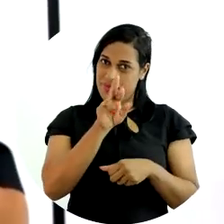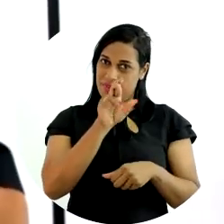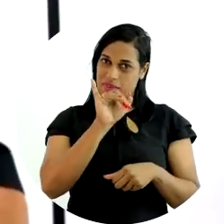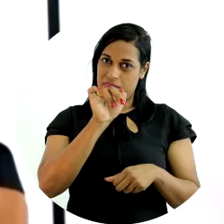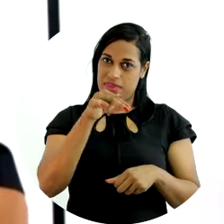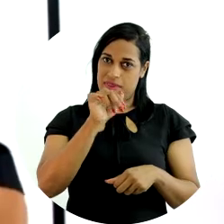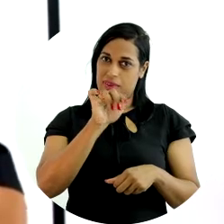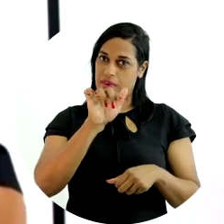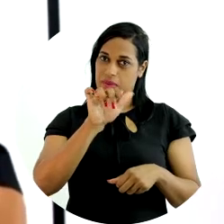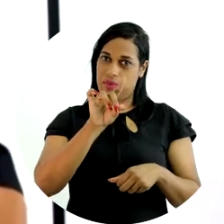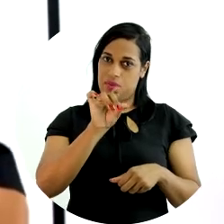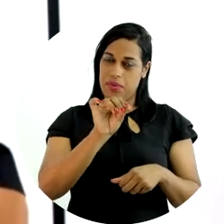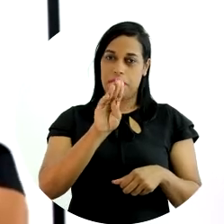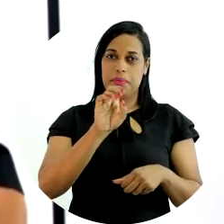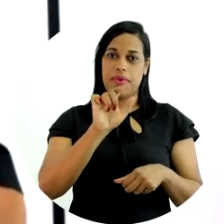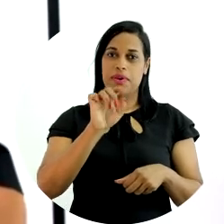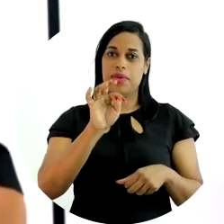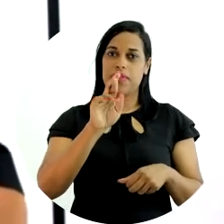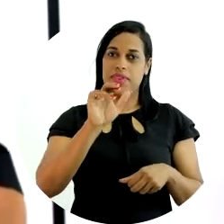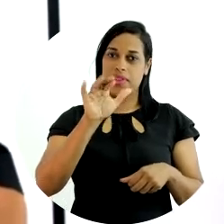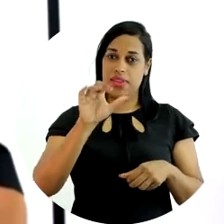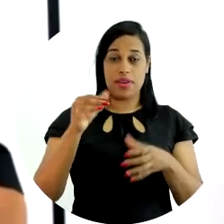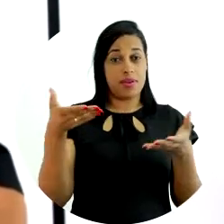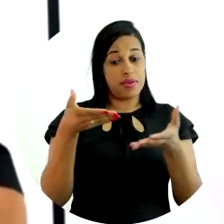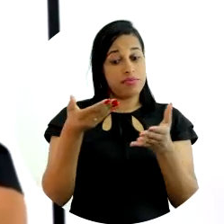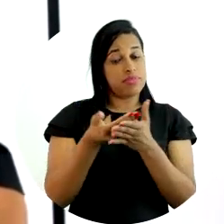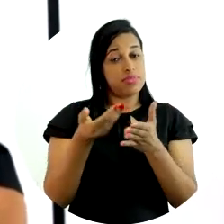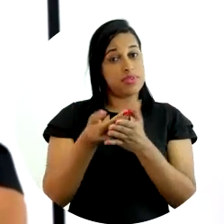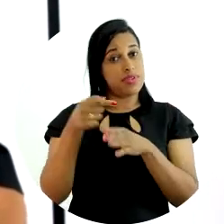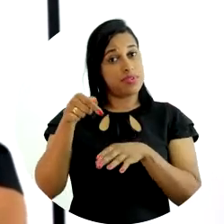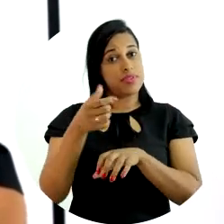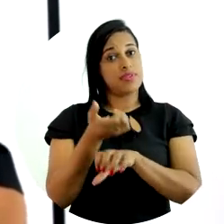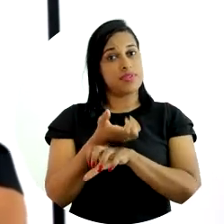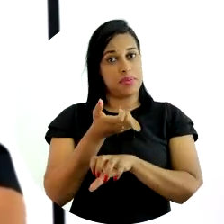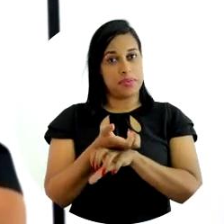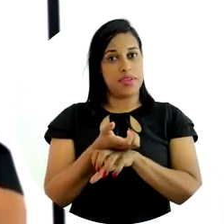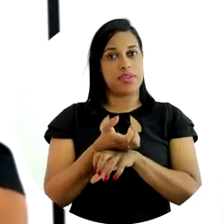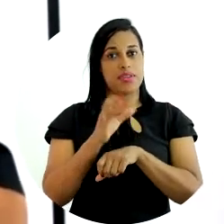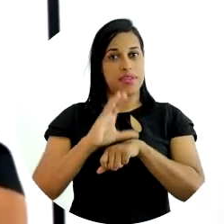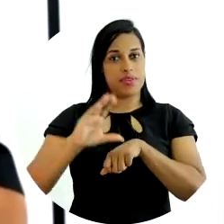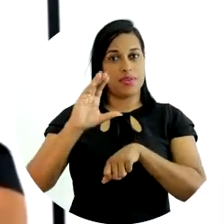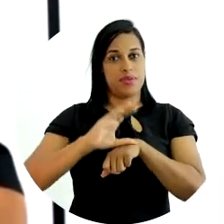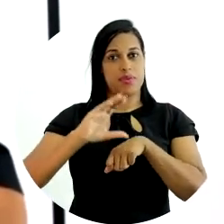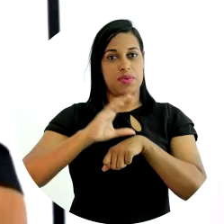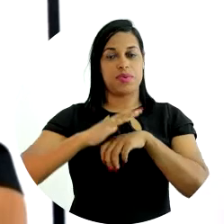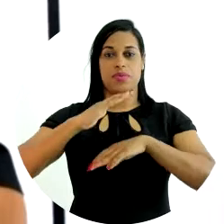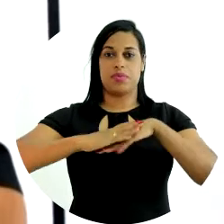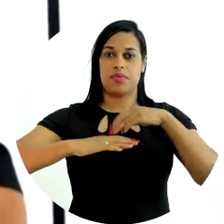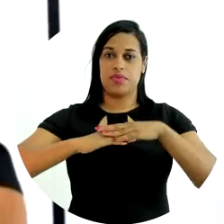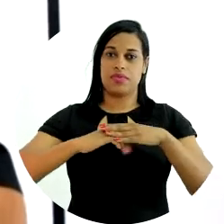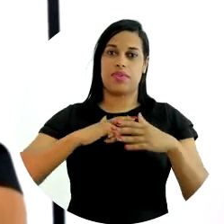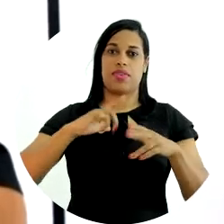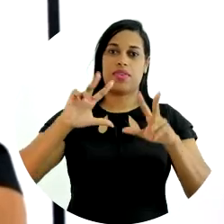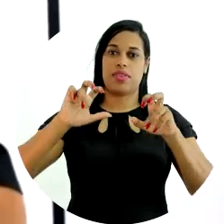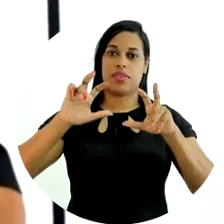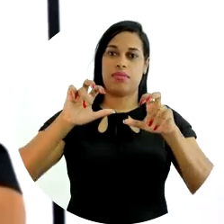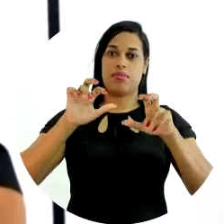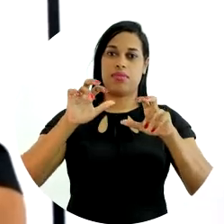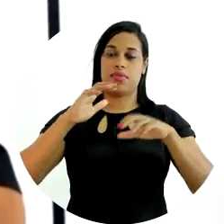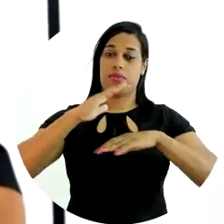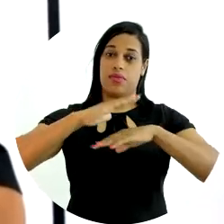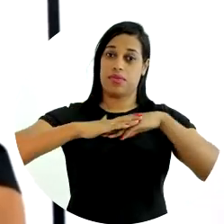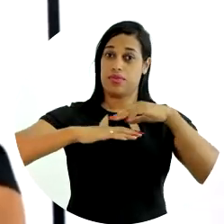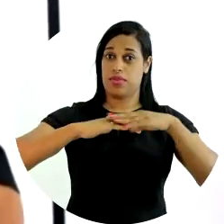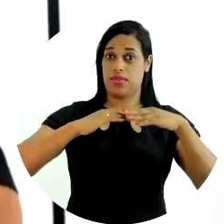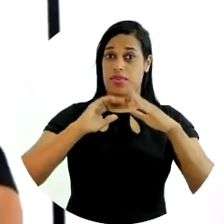Olá pessoal, meu nome é Reinaldo Beltrão e eu vou estar com vocês nessa disciplina do curso profissionário que tem